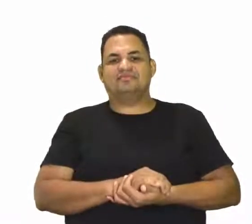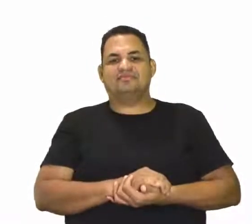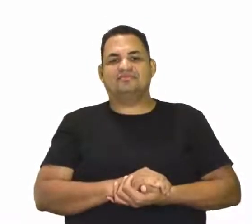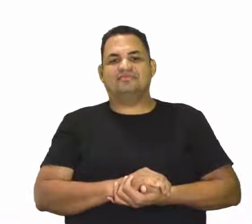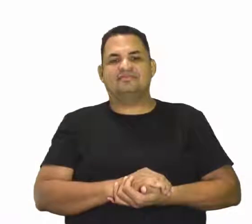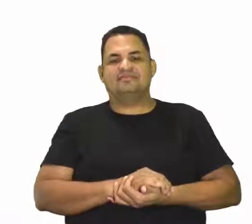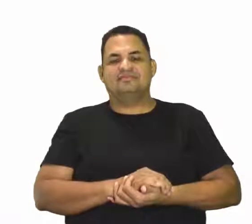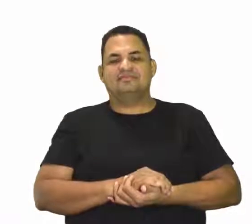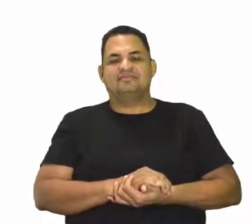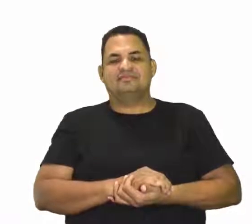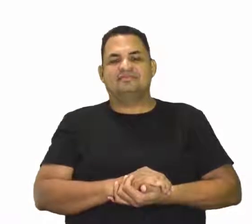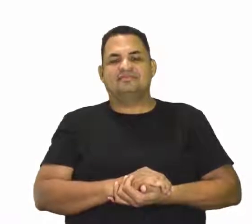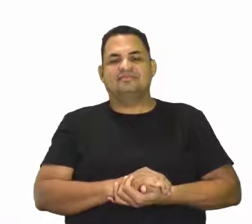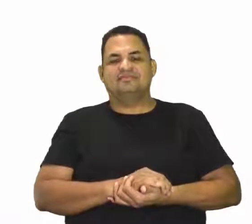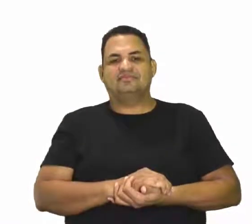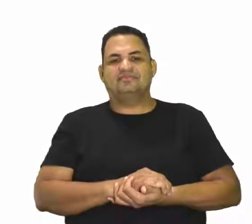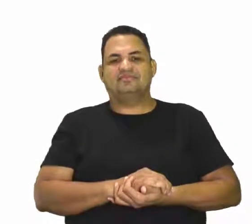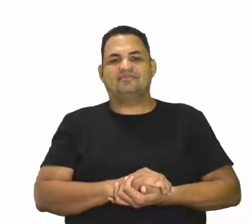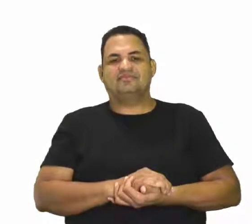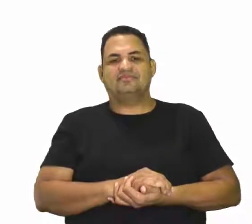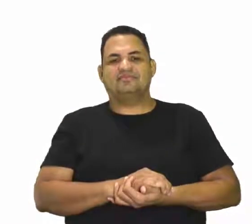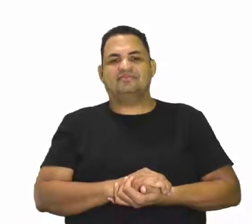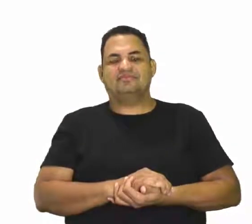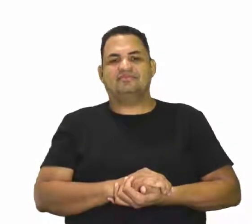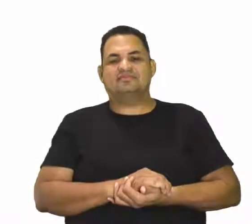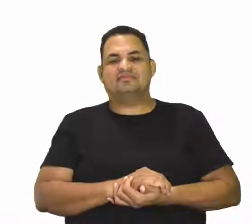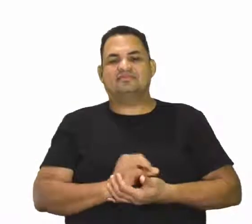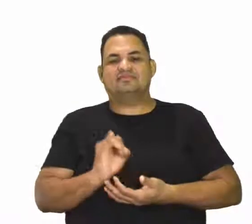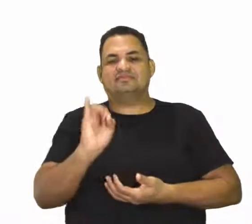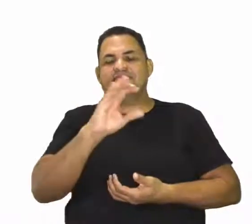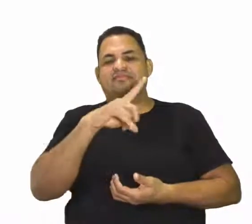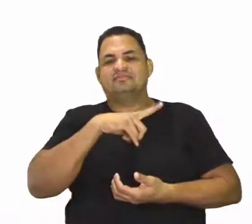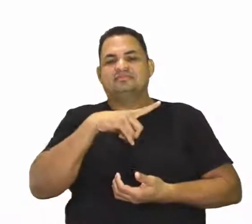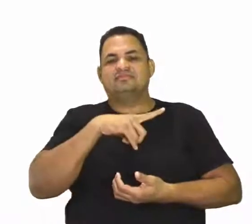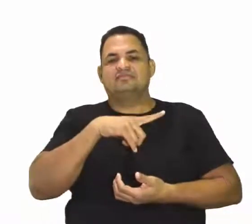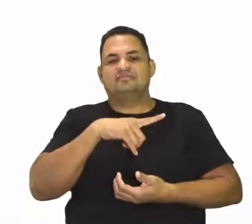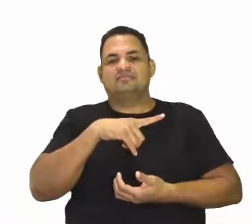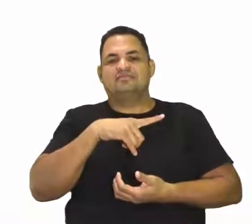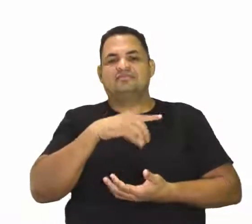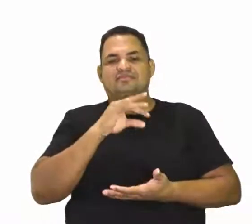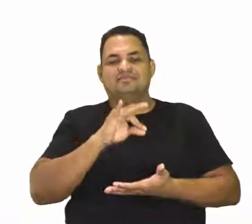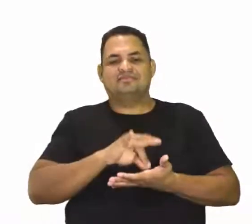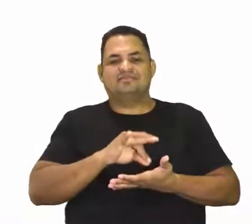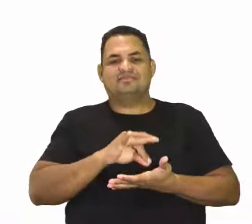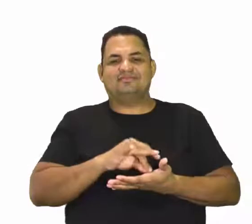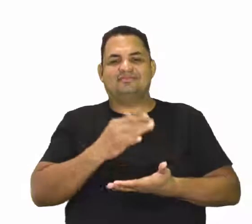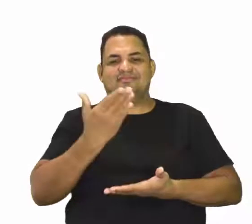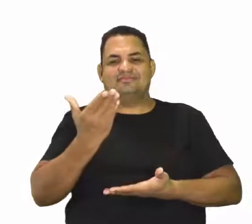Aqui, ó, é uma imagem, né? Onde a gente tem aí, na verdade,